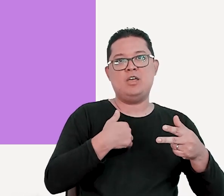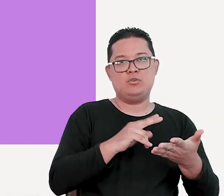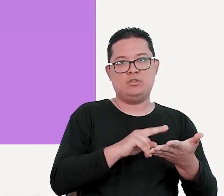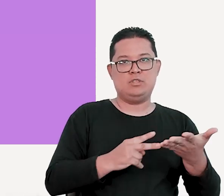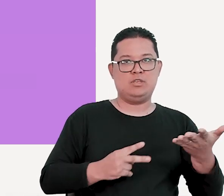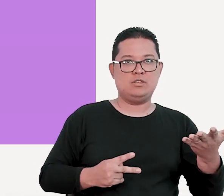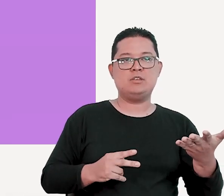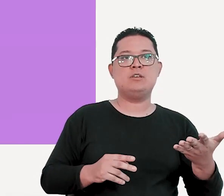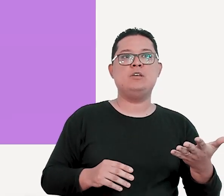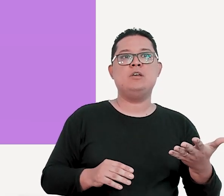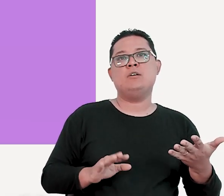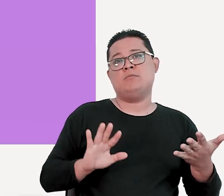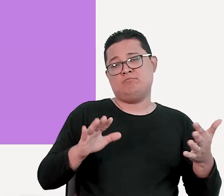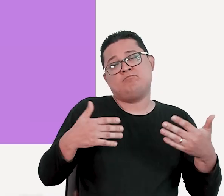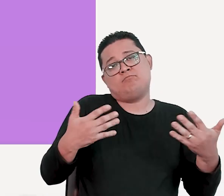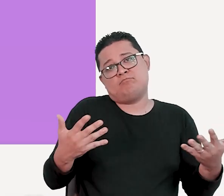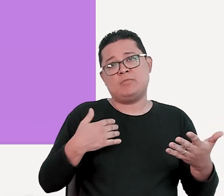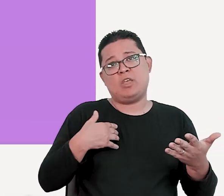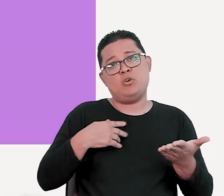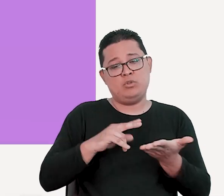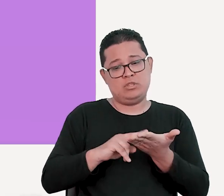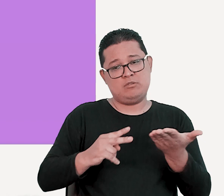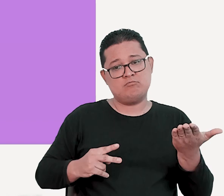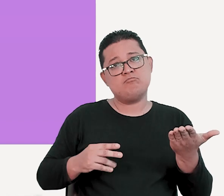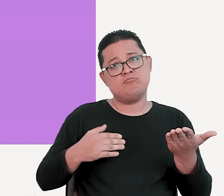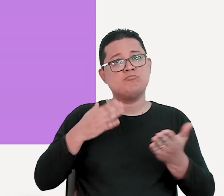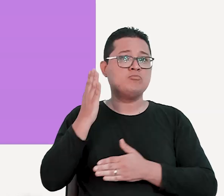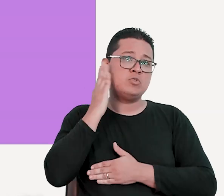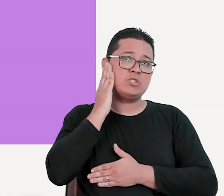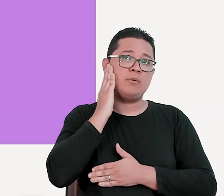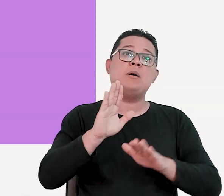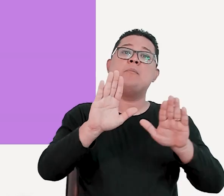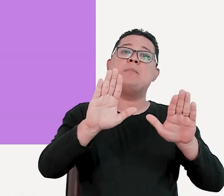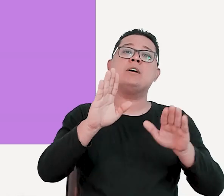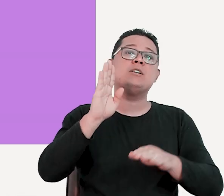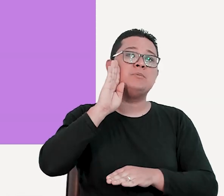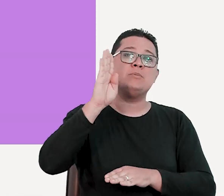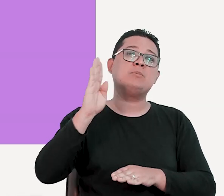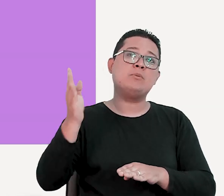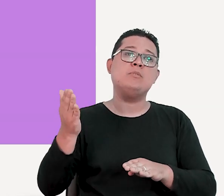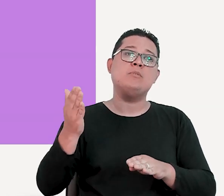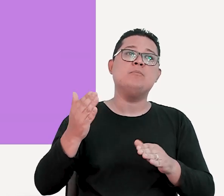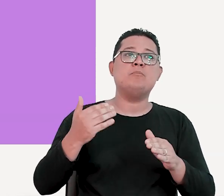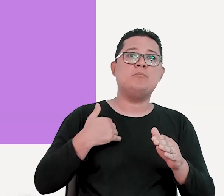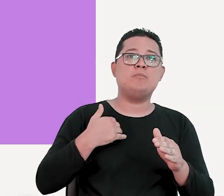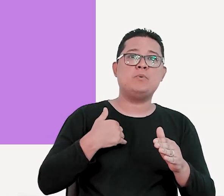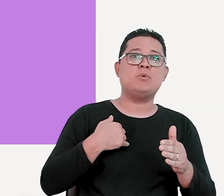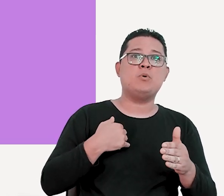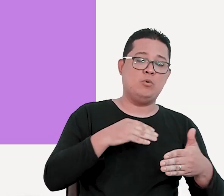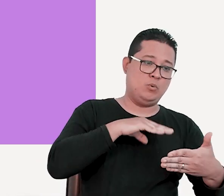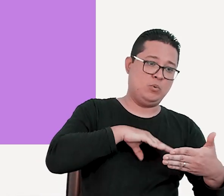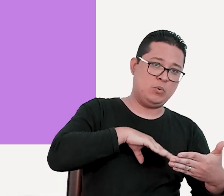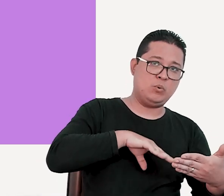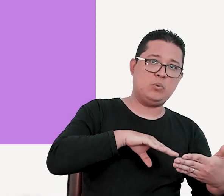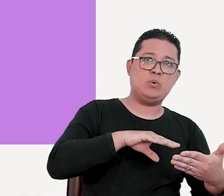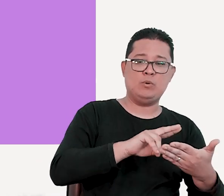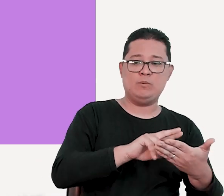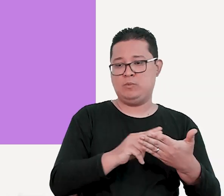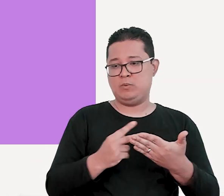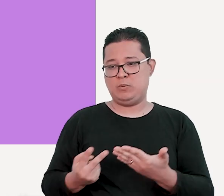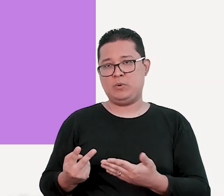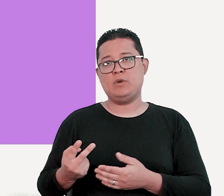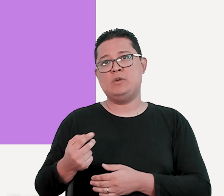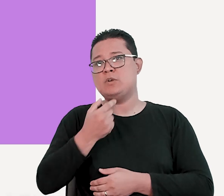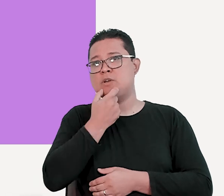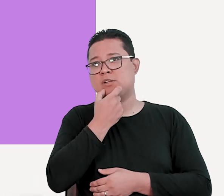português para inglês para adaptar. Quando eu escrevo o produto, quando eu escrevo a jornada, quando eu